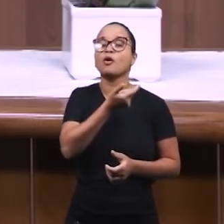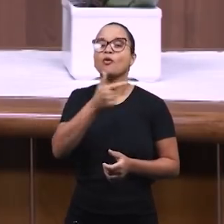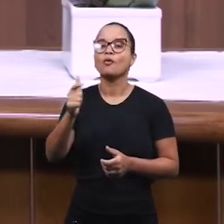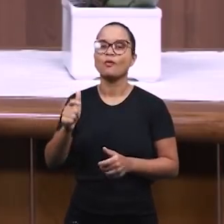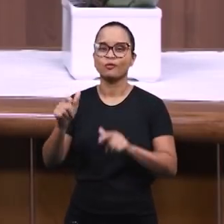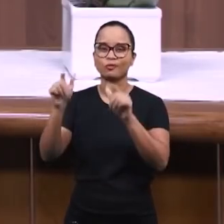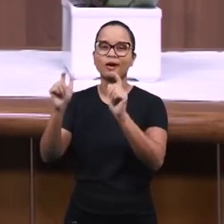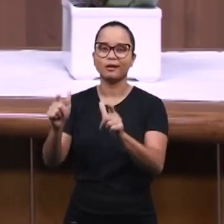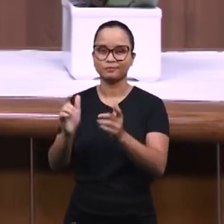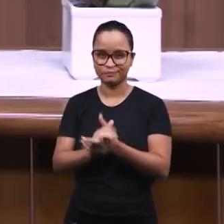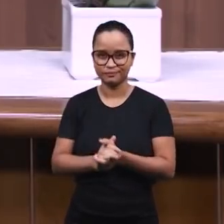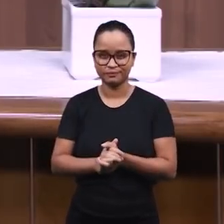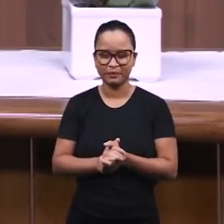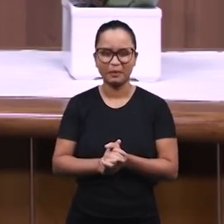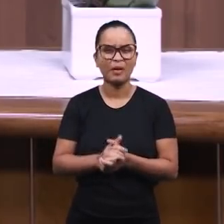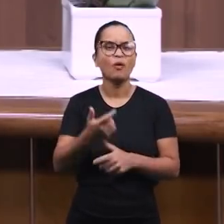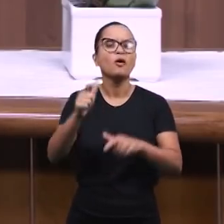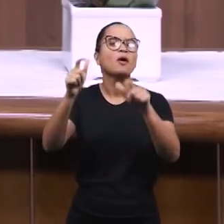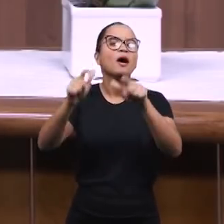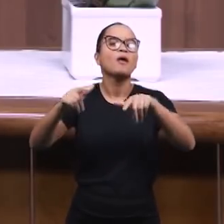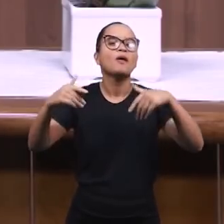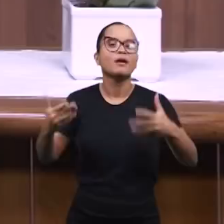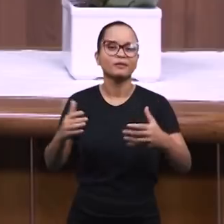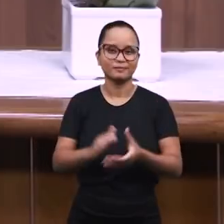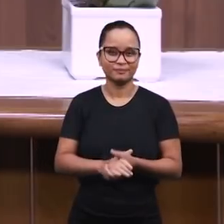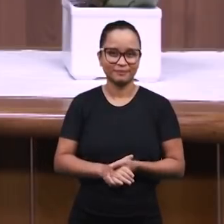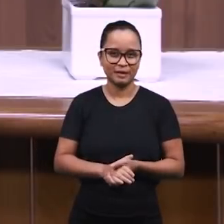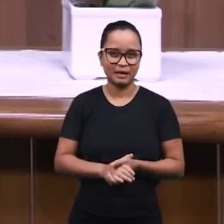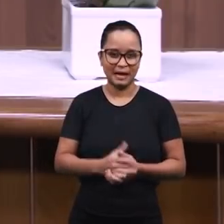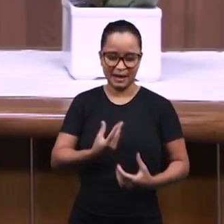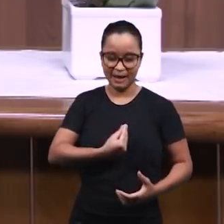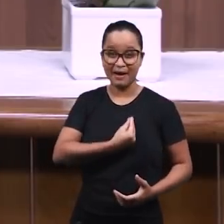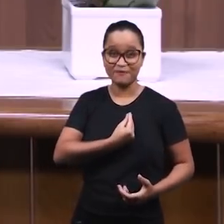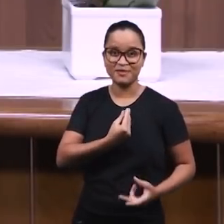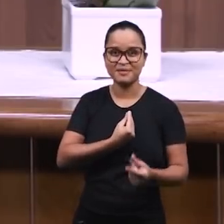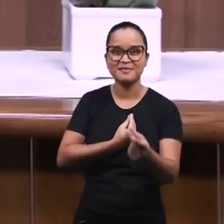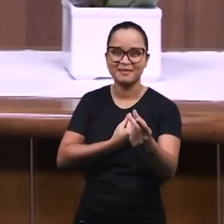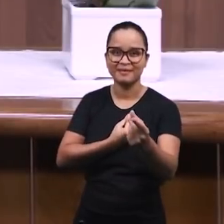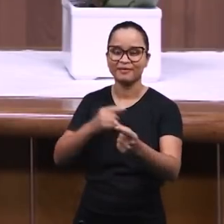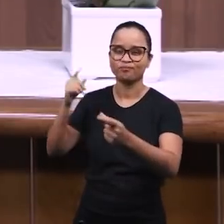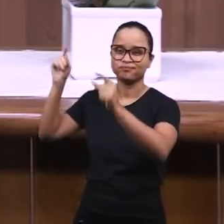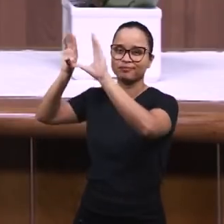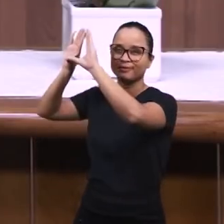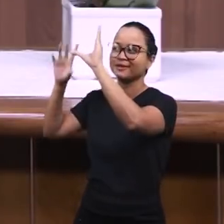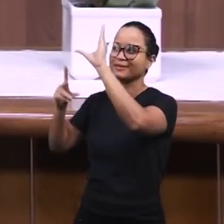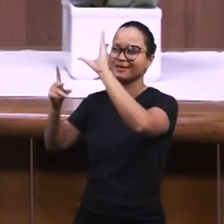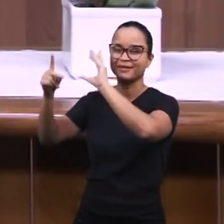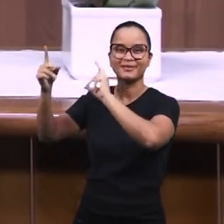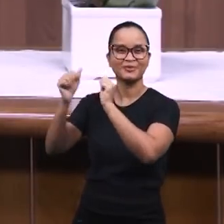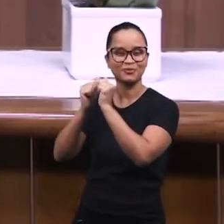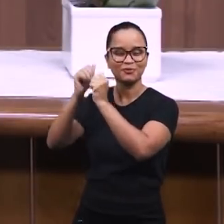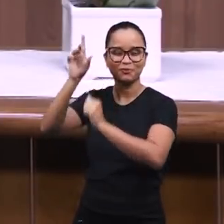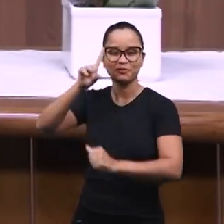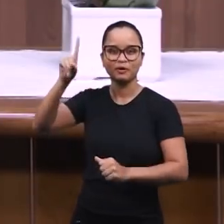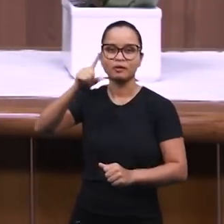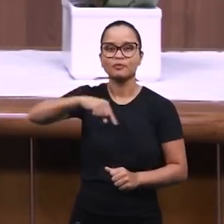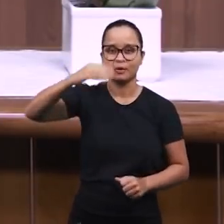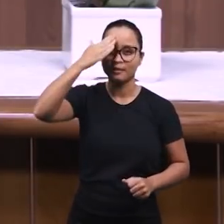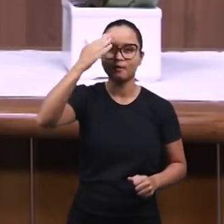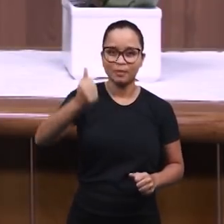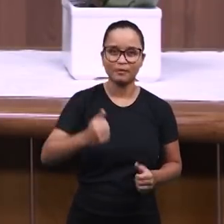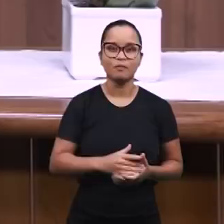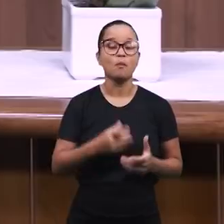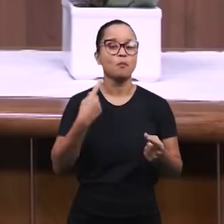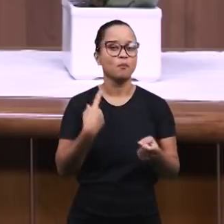outra margem, a outra banda. Que margem é essa? A vida eterna que Deus tem preparado para nós. E